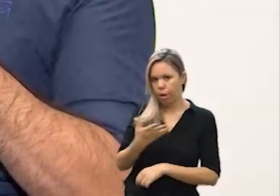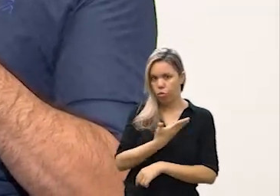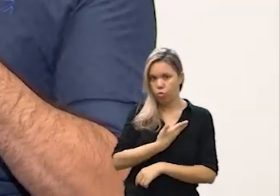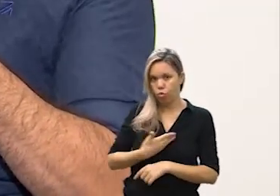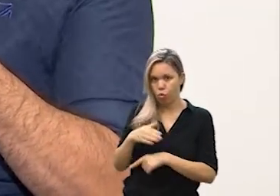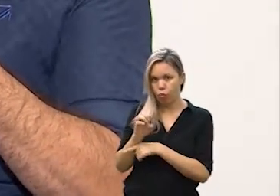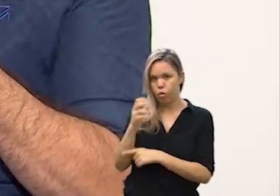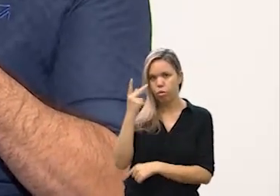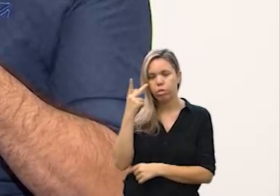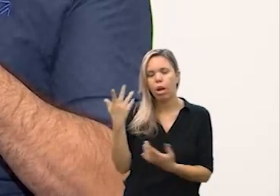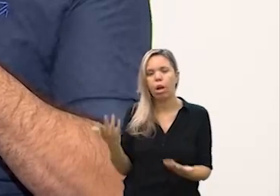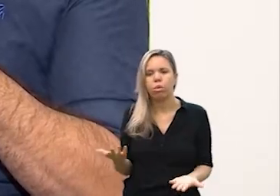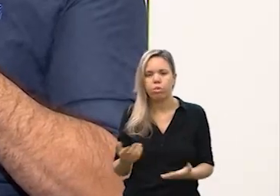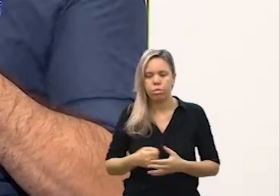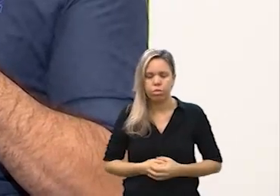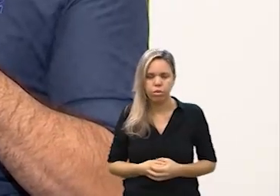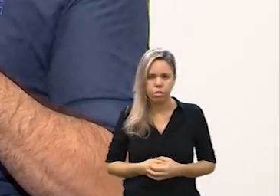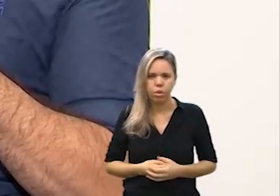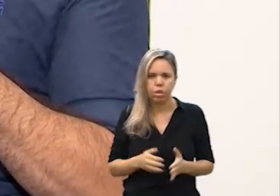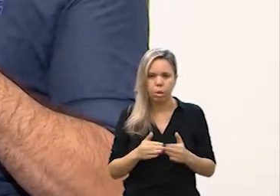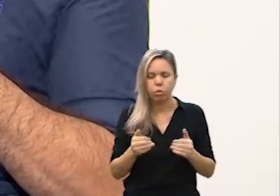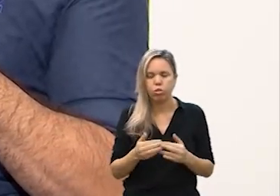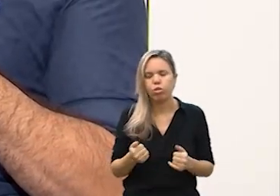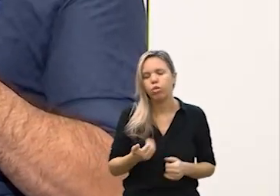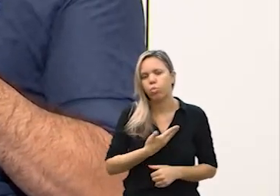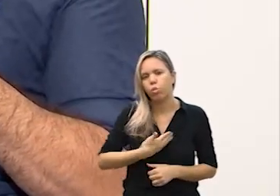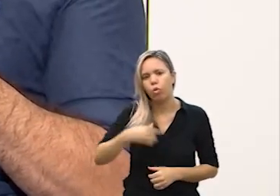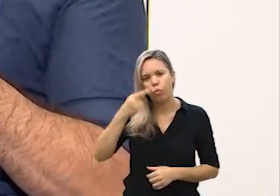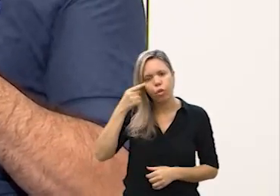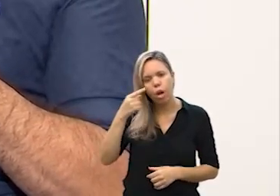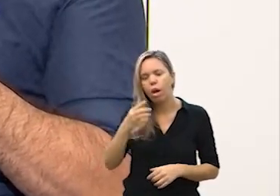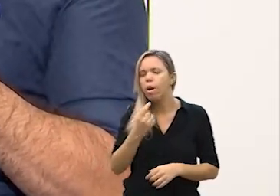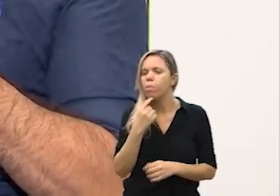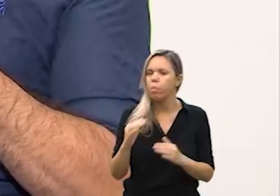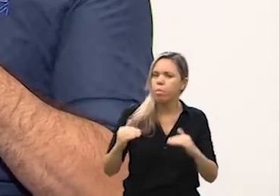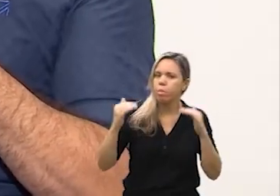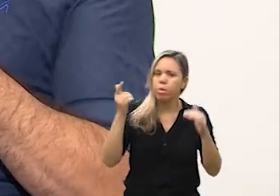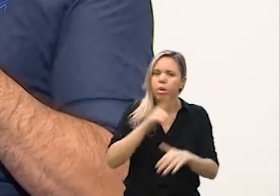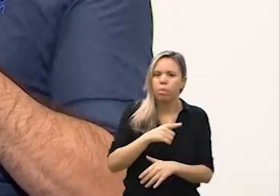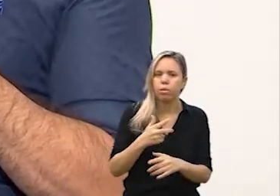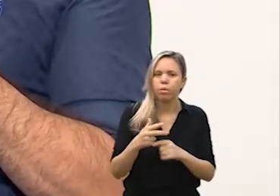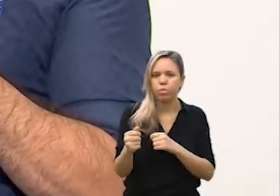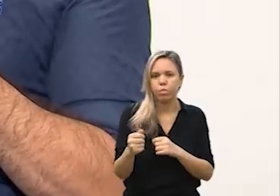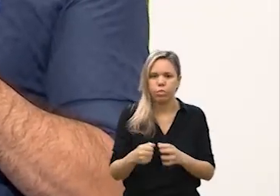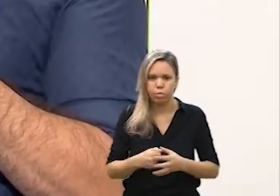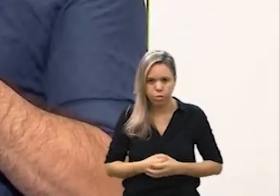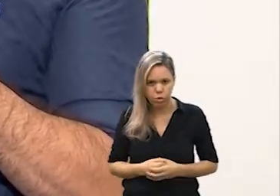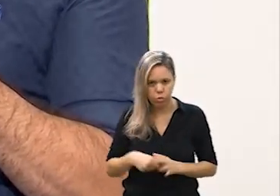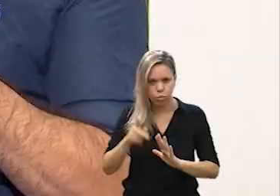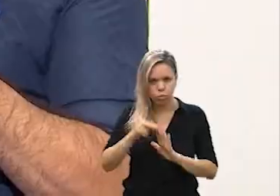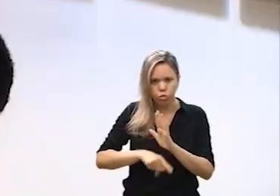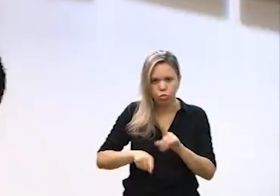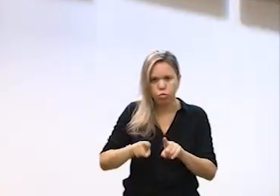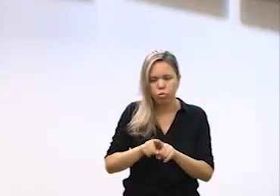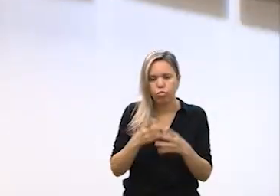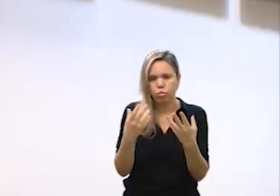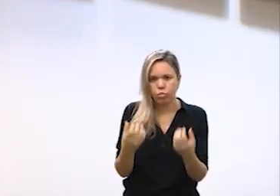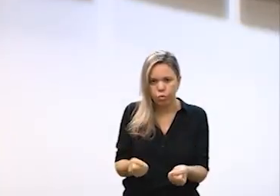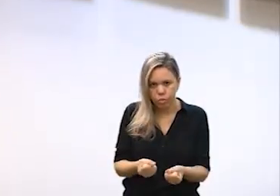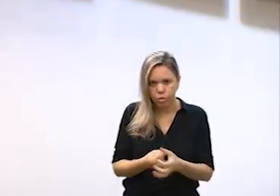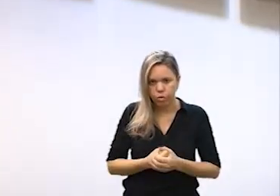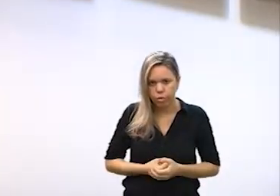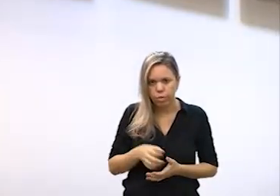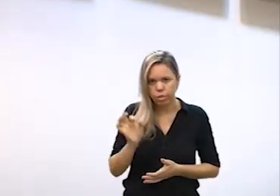para colocar Campinas à frente desse projeto para ser contemplada, com certeza ajudaria muito. A